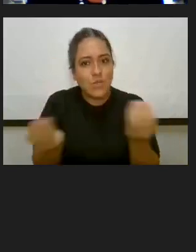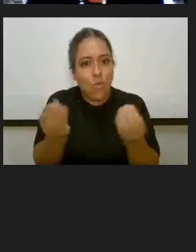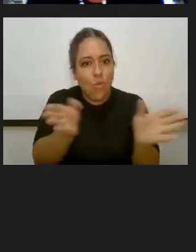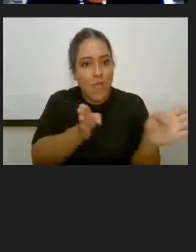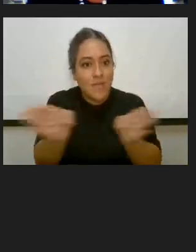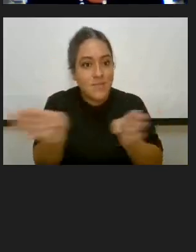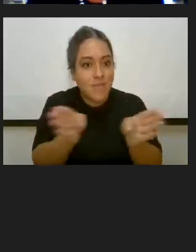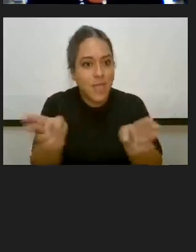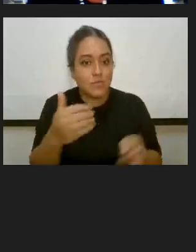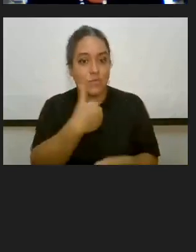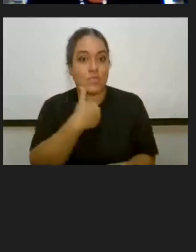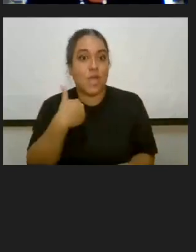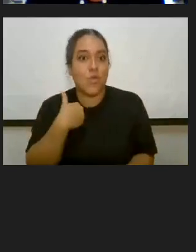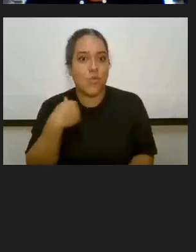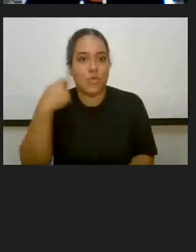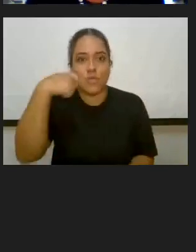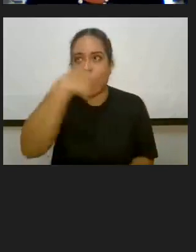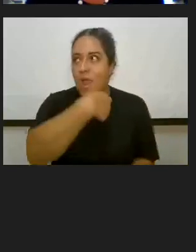de saúde mental?